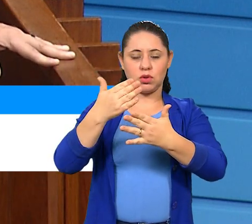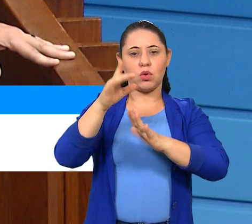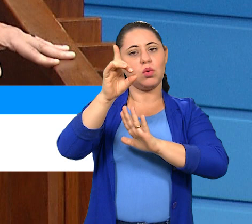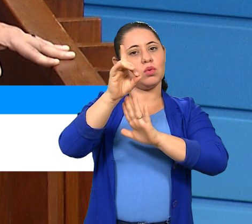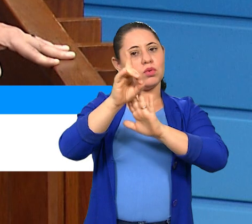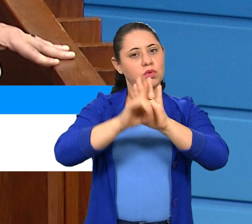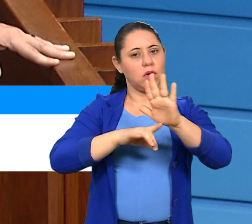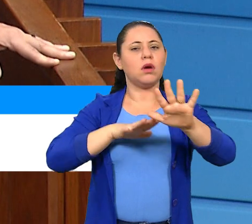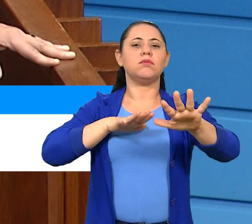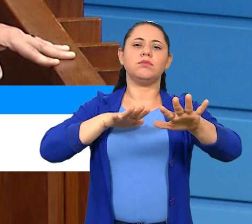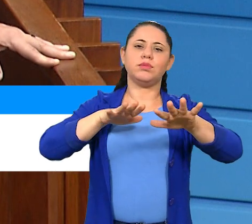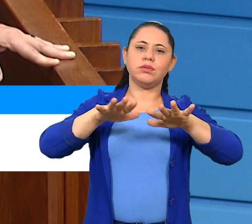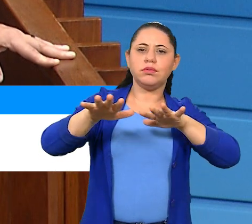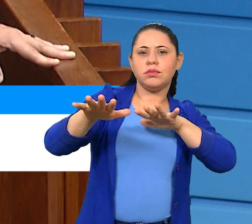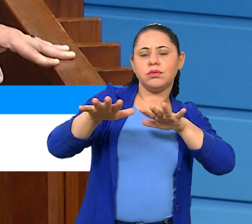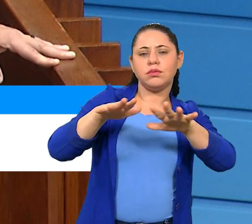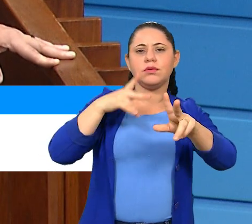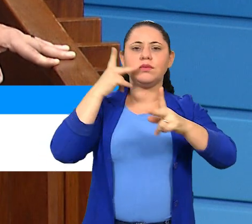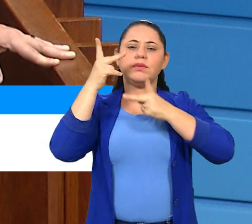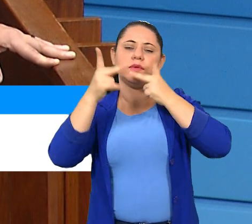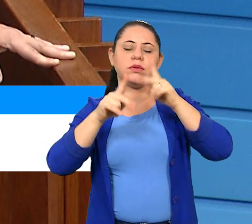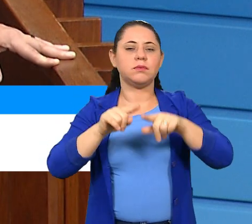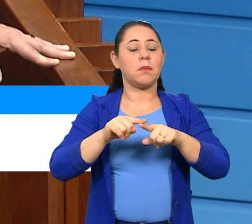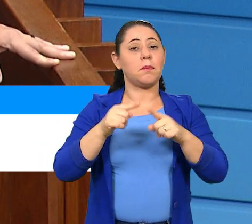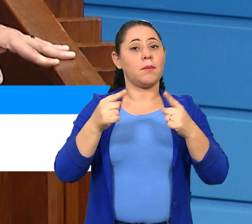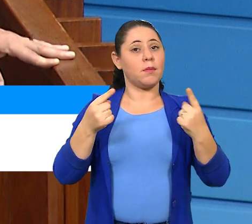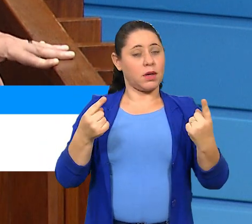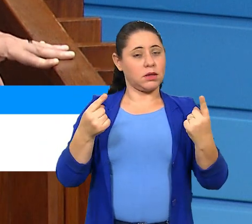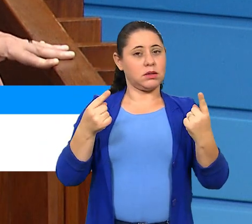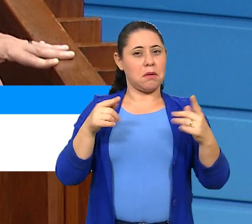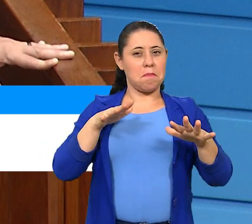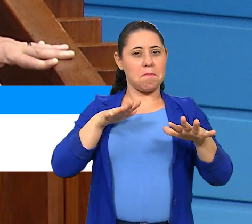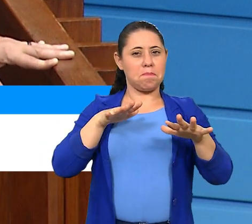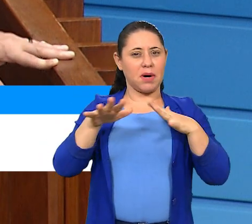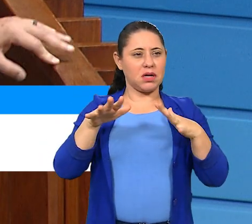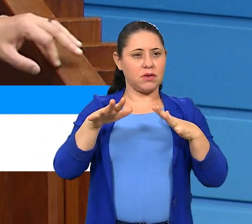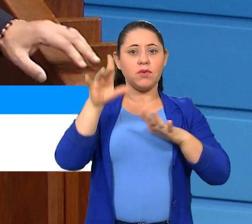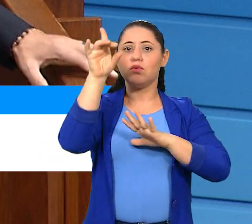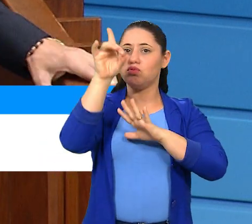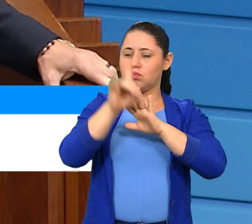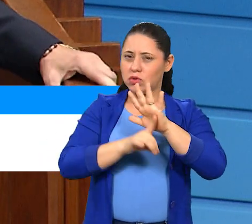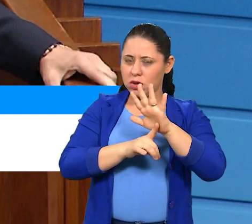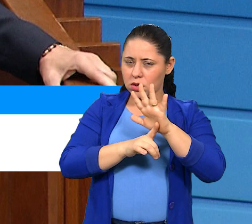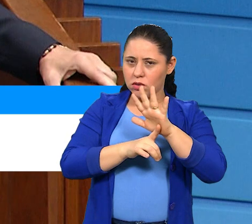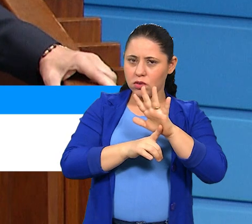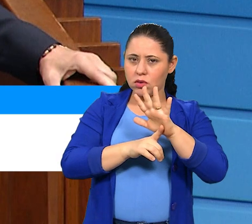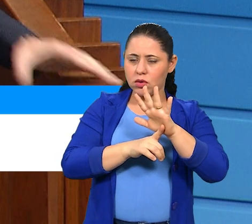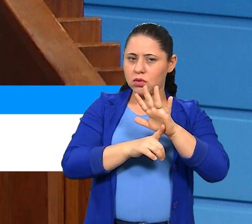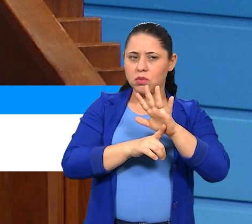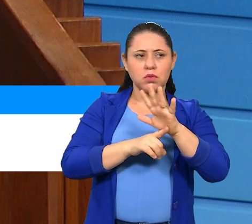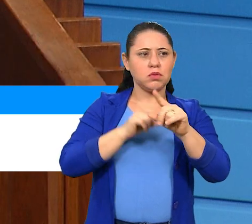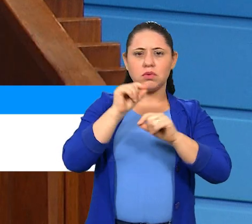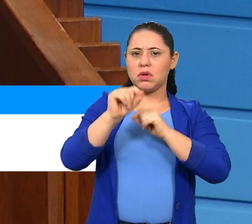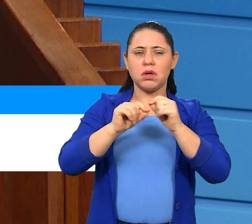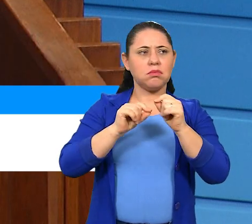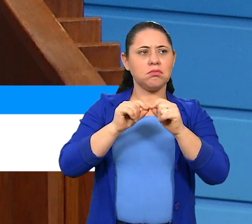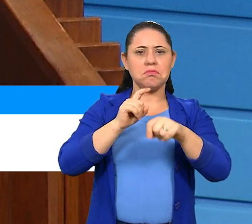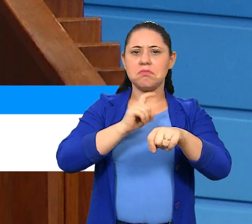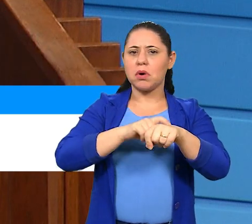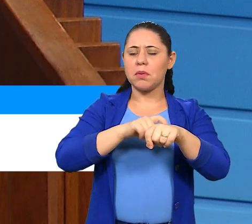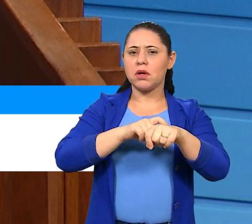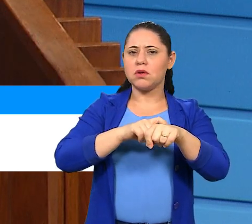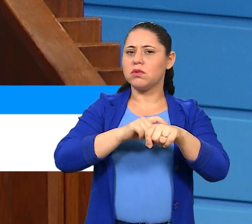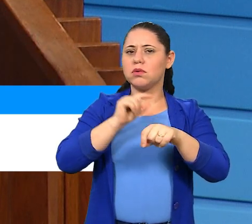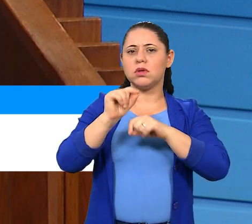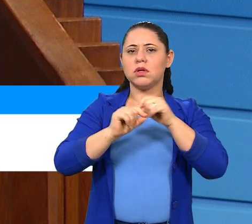a reivindicação o direito à manifestação agora manifestação por direitos